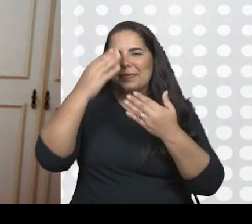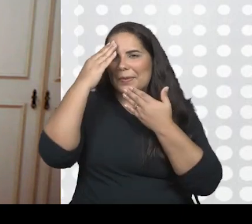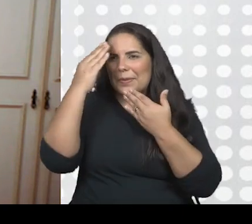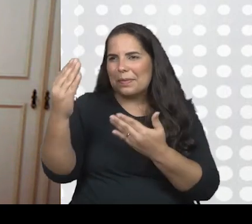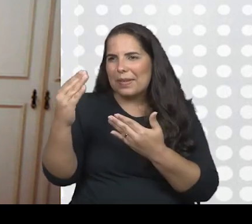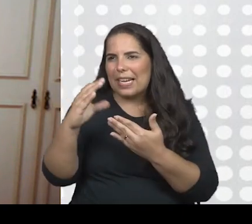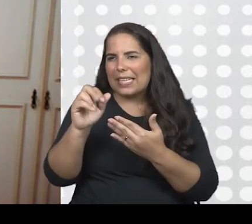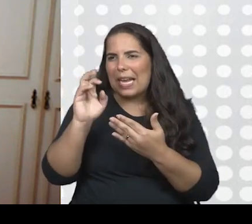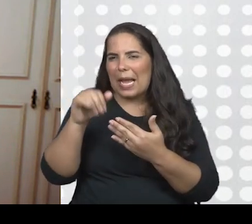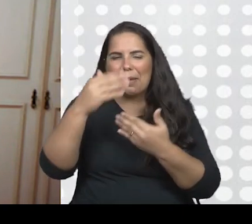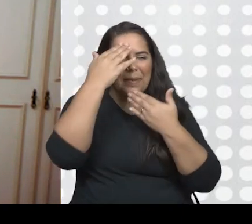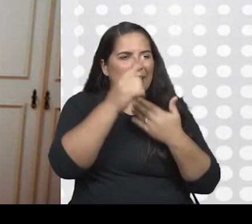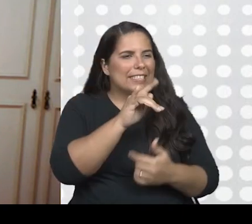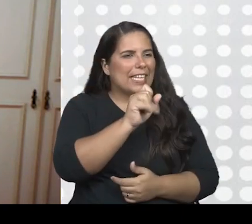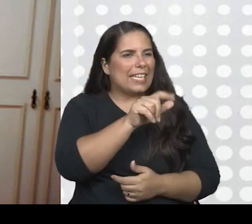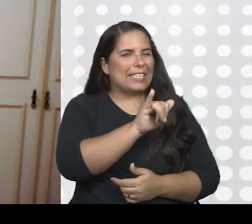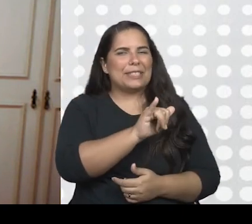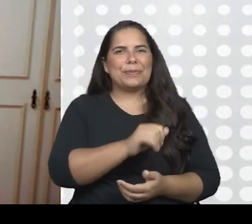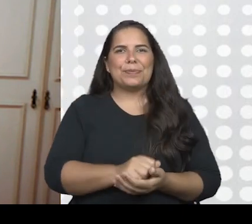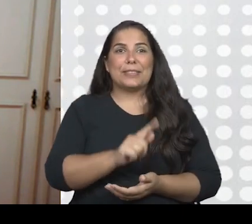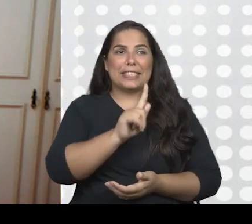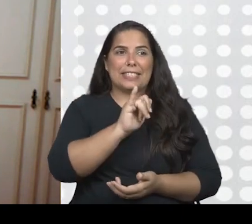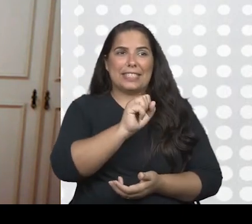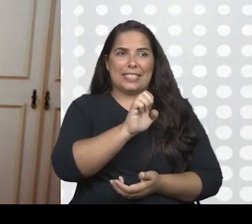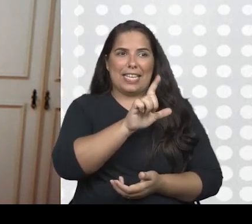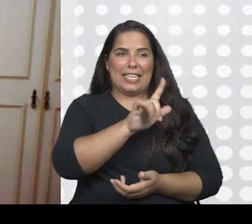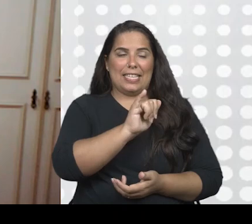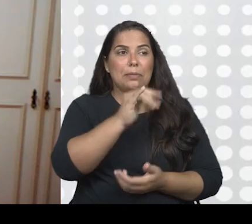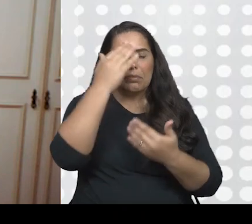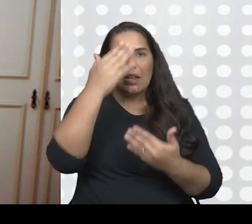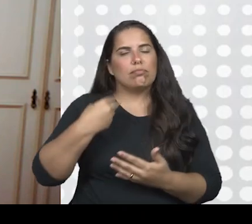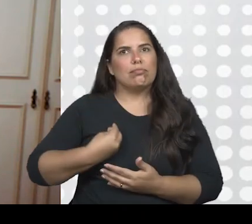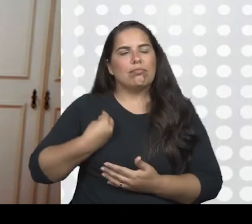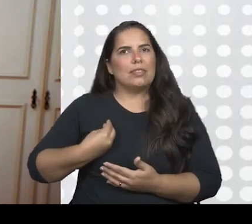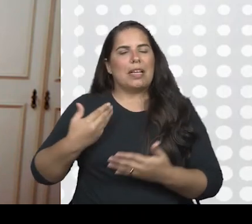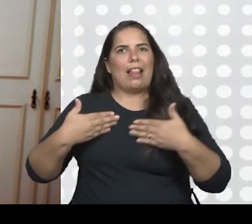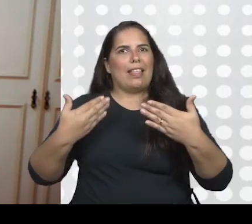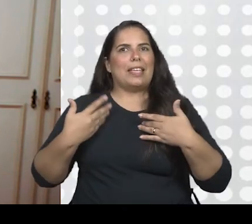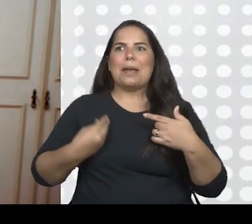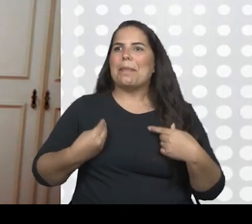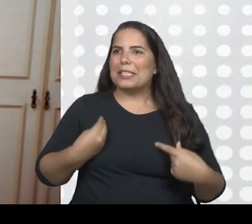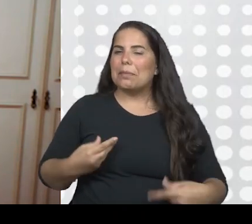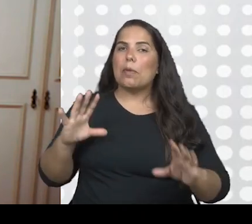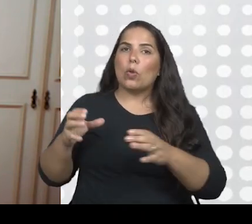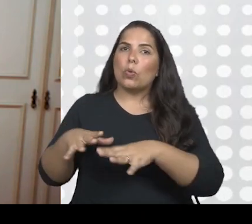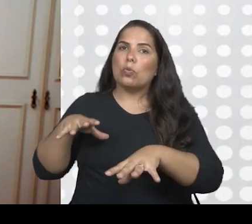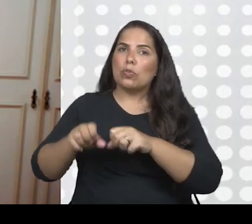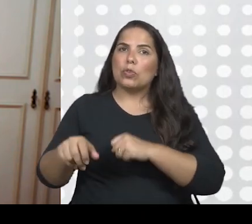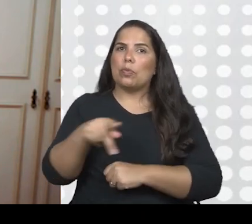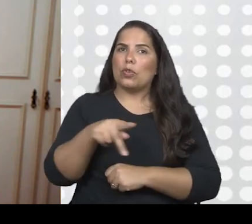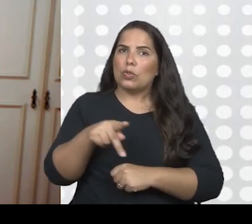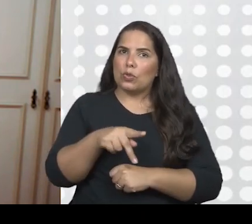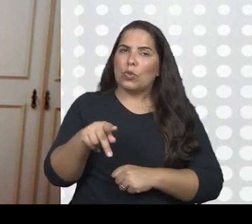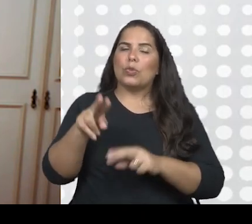Obrigada, Carmen. Obrigada, Gisele. É uma alegria participar desse evento, promovido pelo Complexo de Formação de Professores